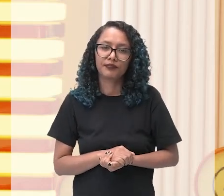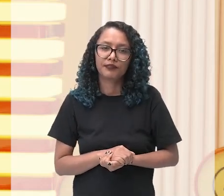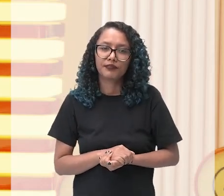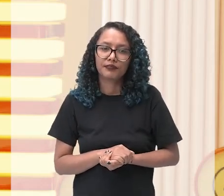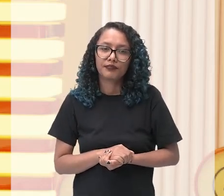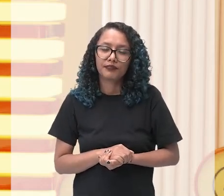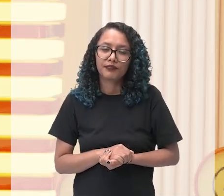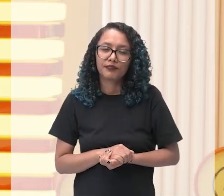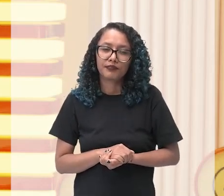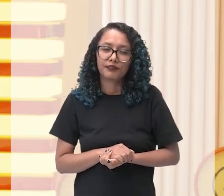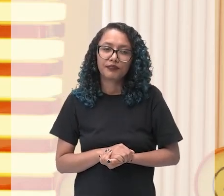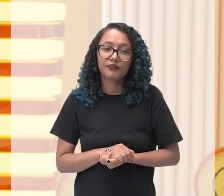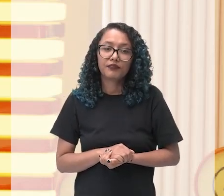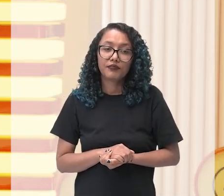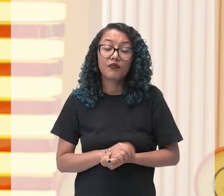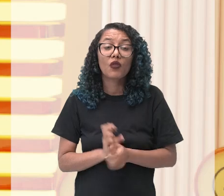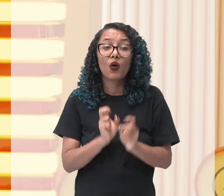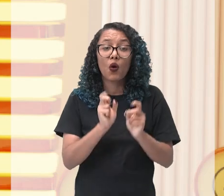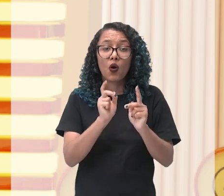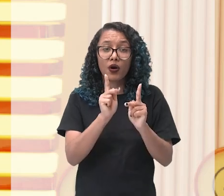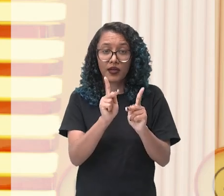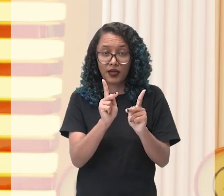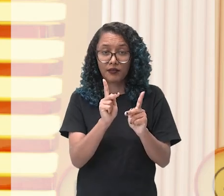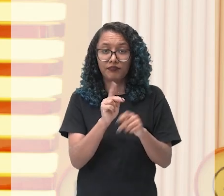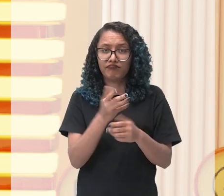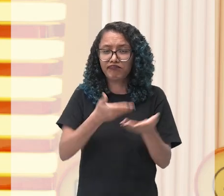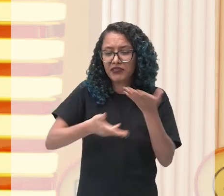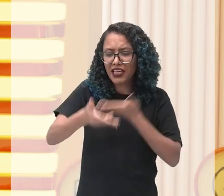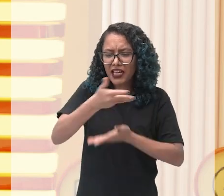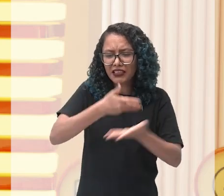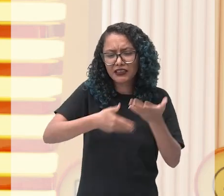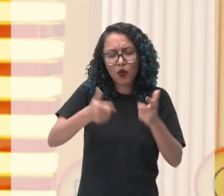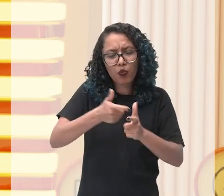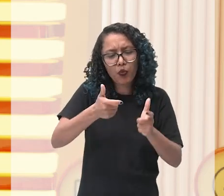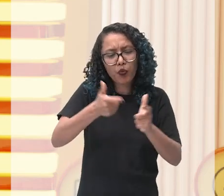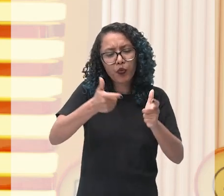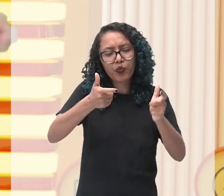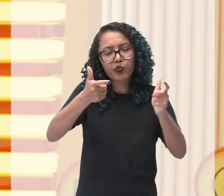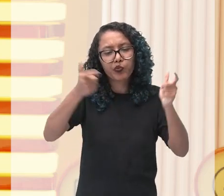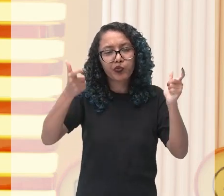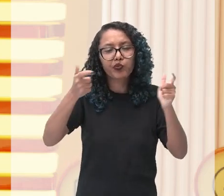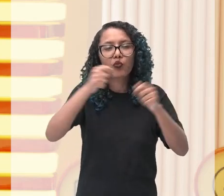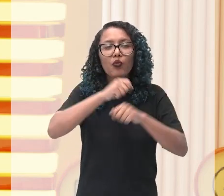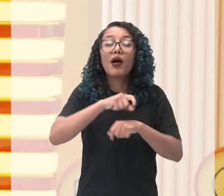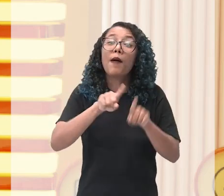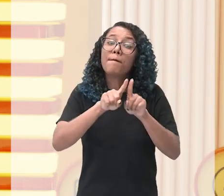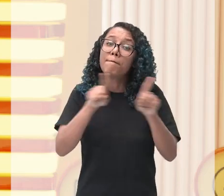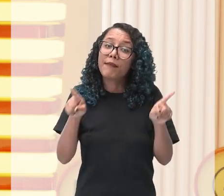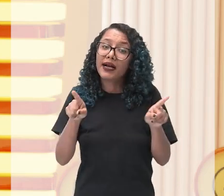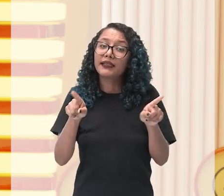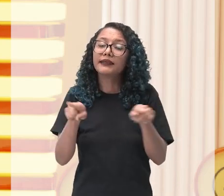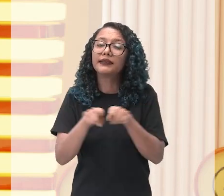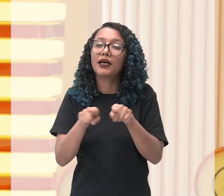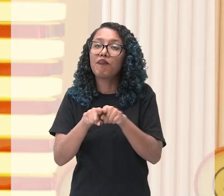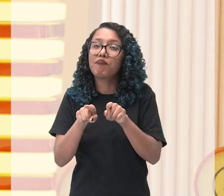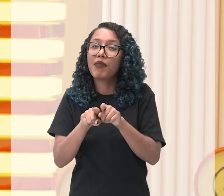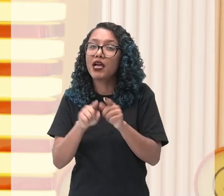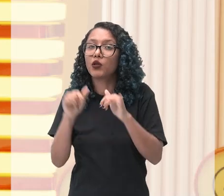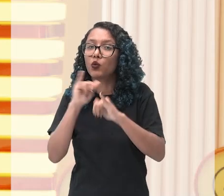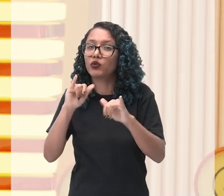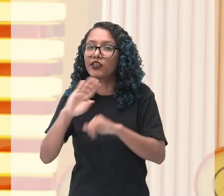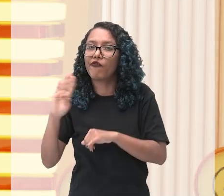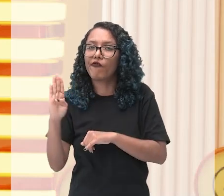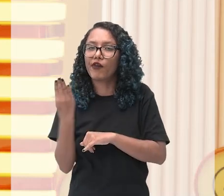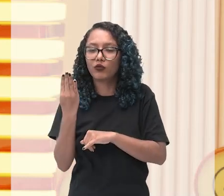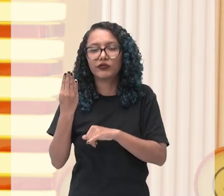Na medida em que as redes sociais elas vão ampliar a sua dinâmica,